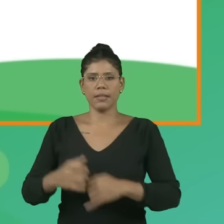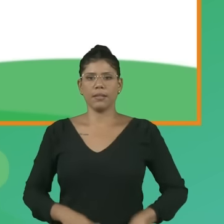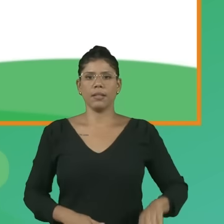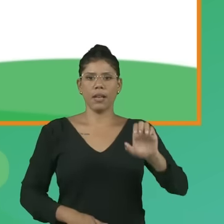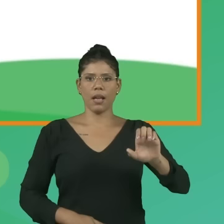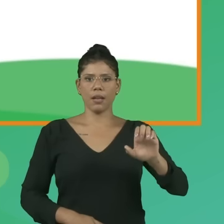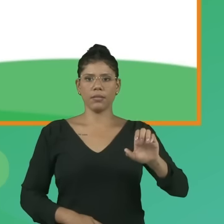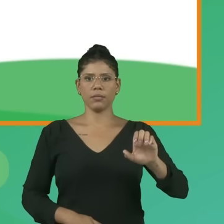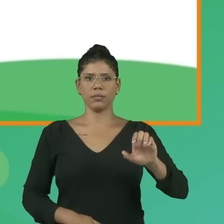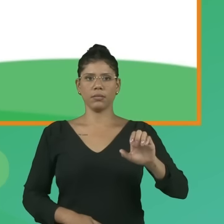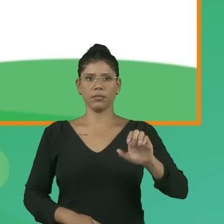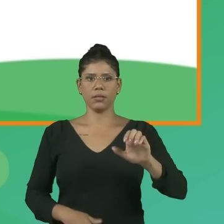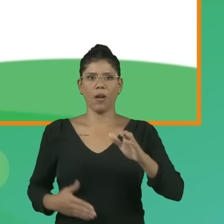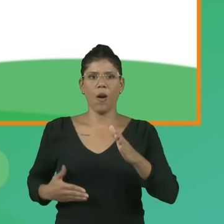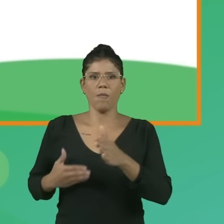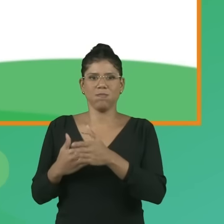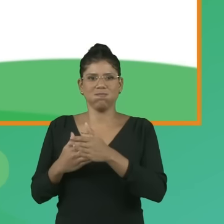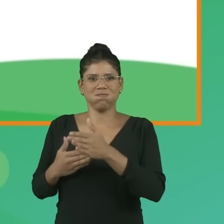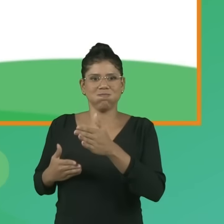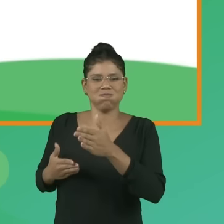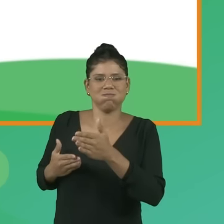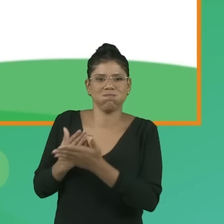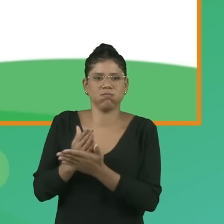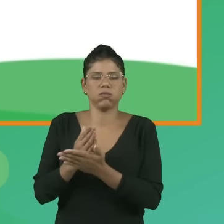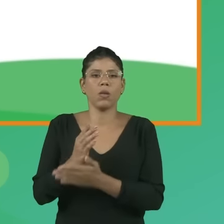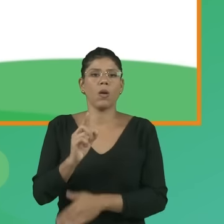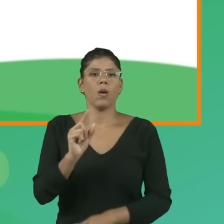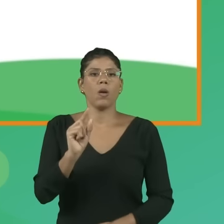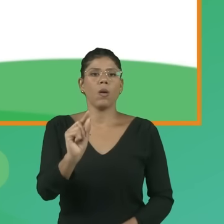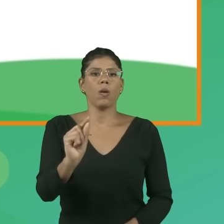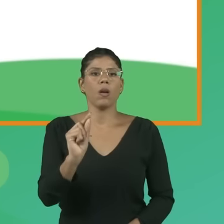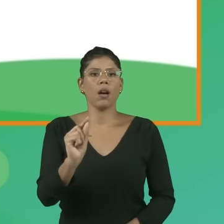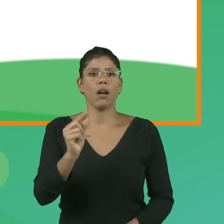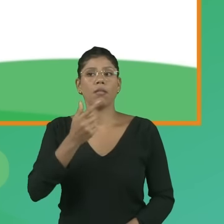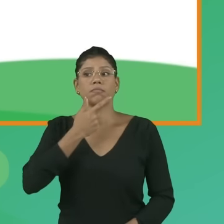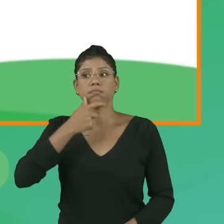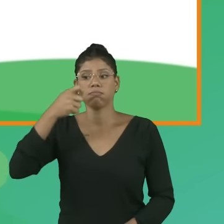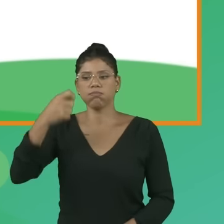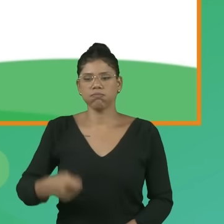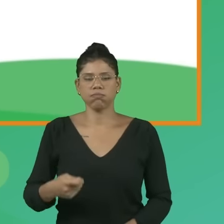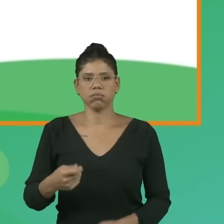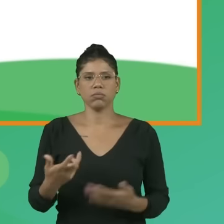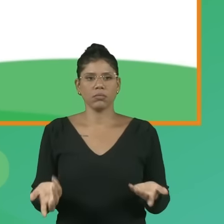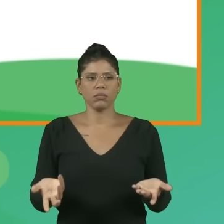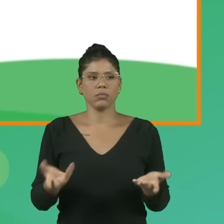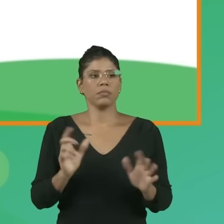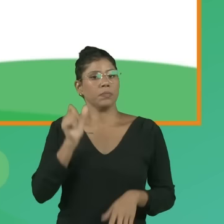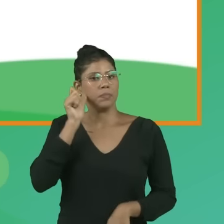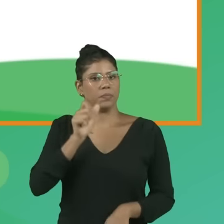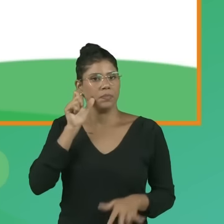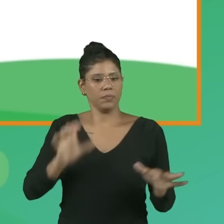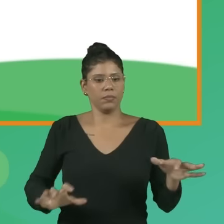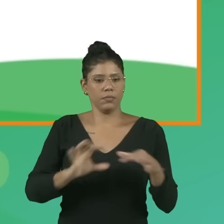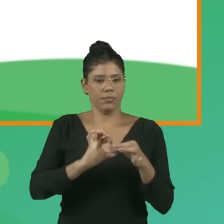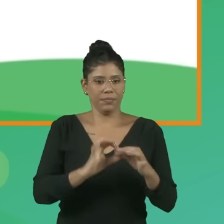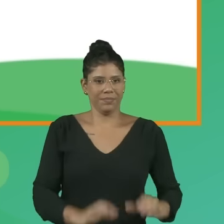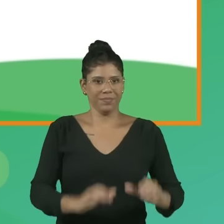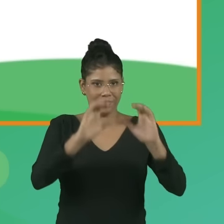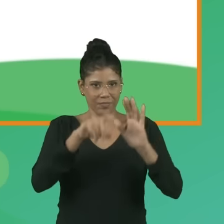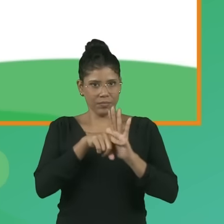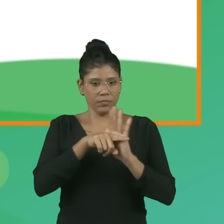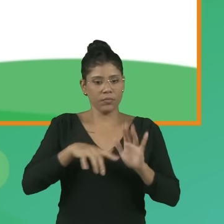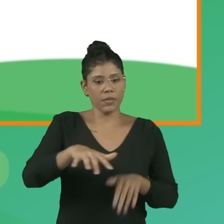E. Superação do pensamento patriarcal? Certo? Então, a relação das mulheres com o campo científico descrito lá em cima